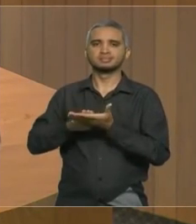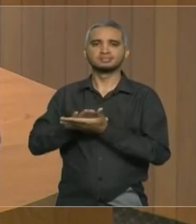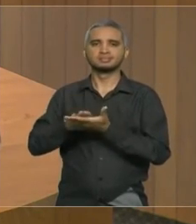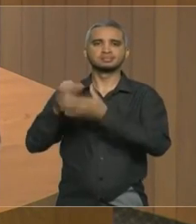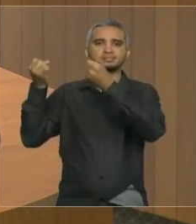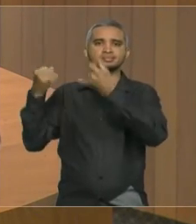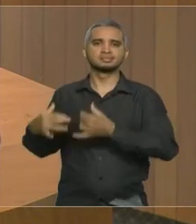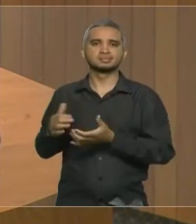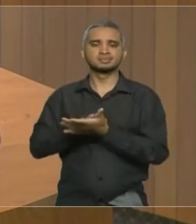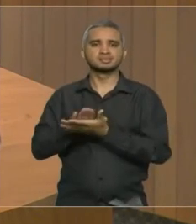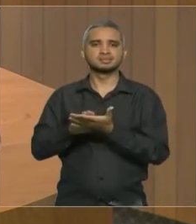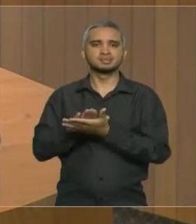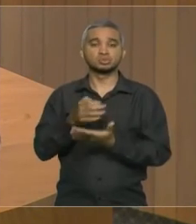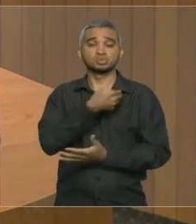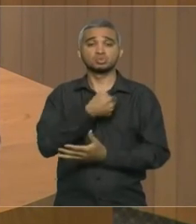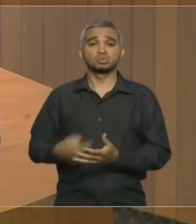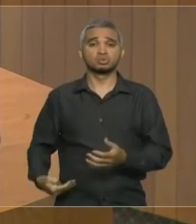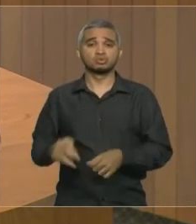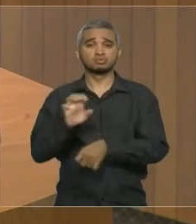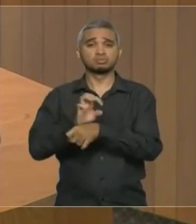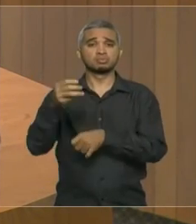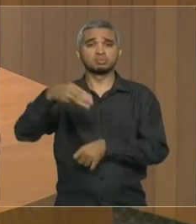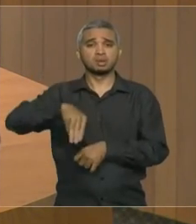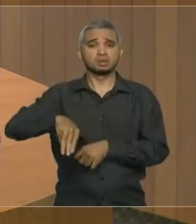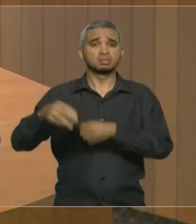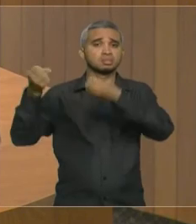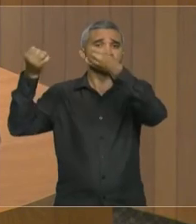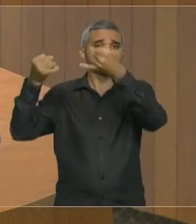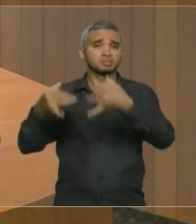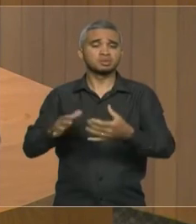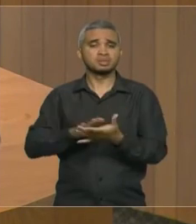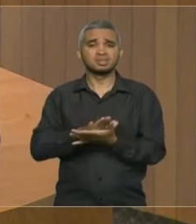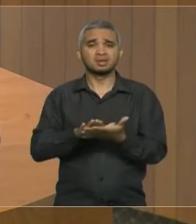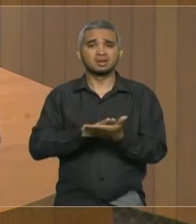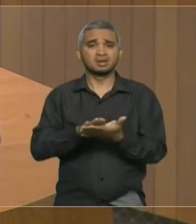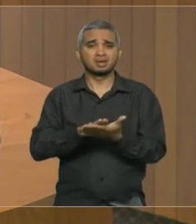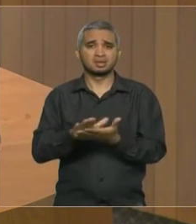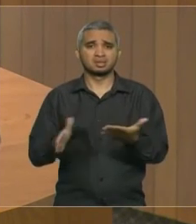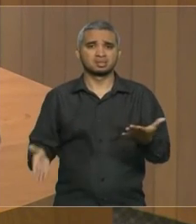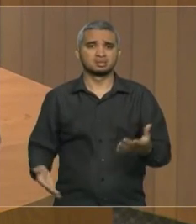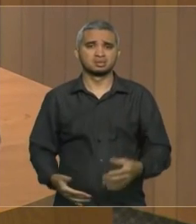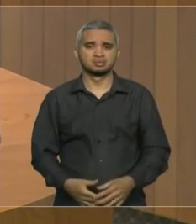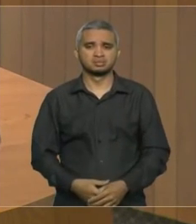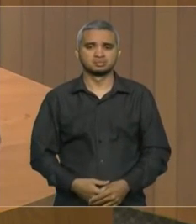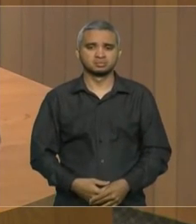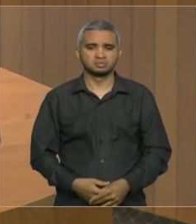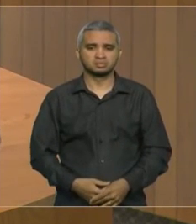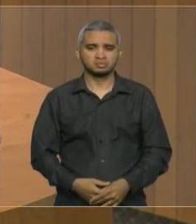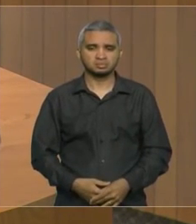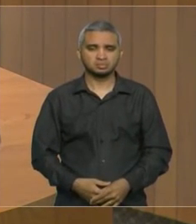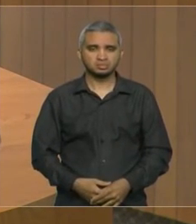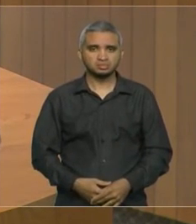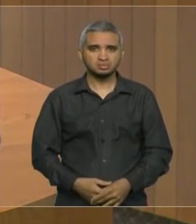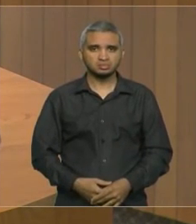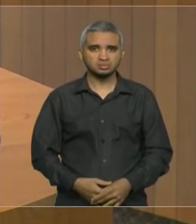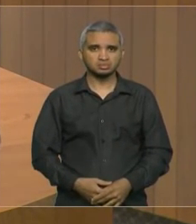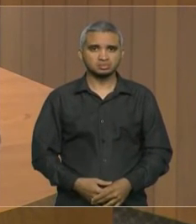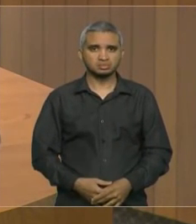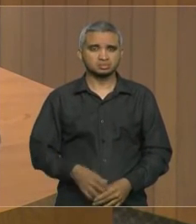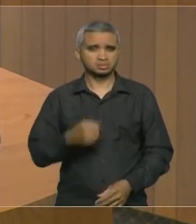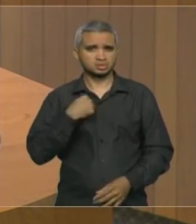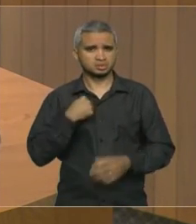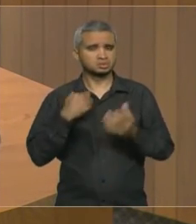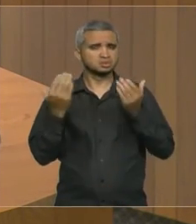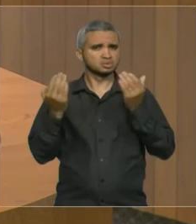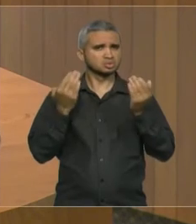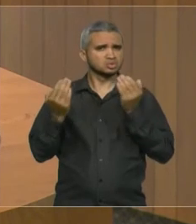não repassa informação. E eu não quero crer que essas denúncias têm fundamento, e eu não